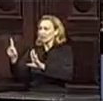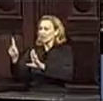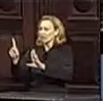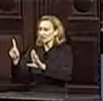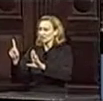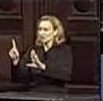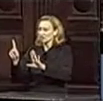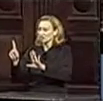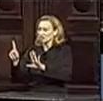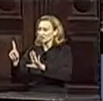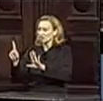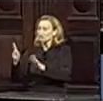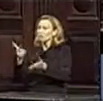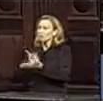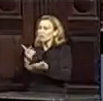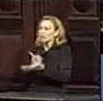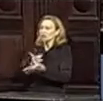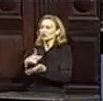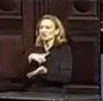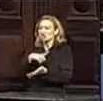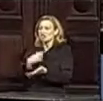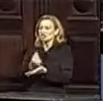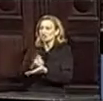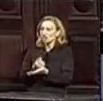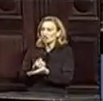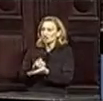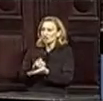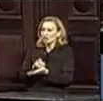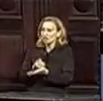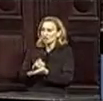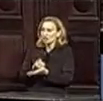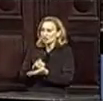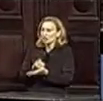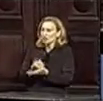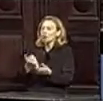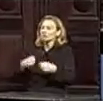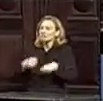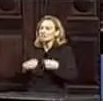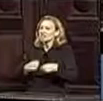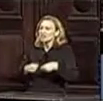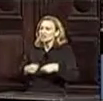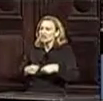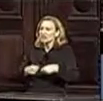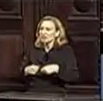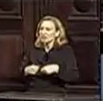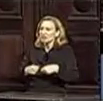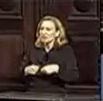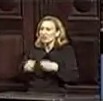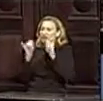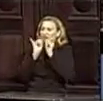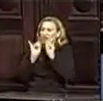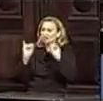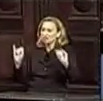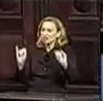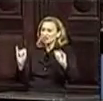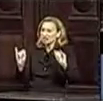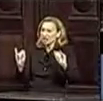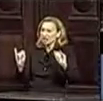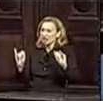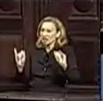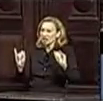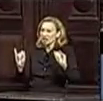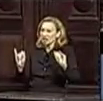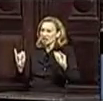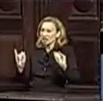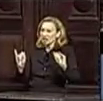planejamento para fazê-lo, isto não deveria nunca ser divulgado da forma como foi para a opinião